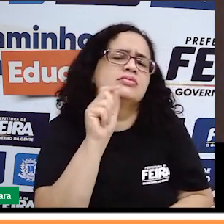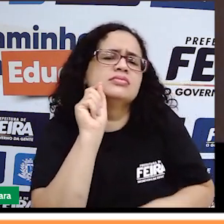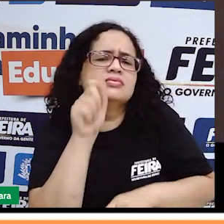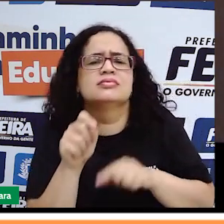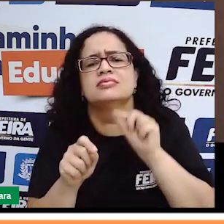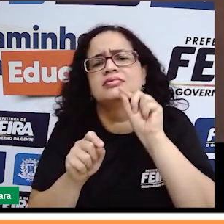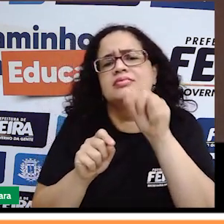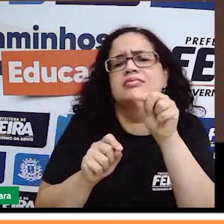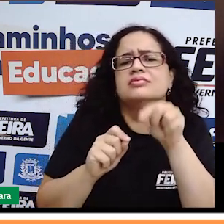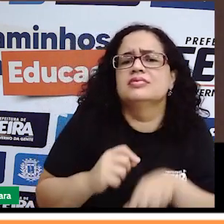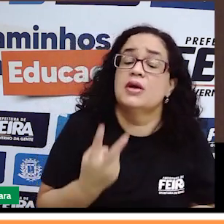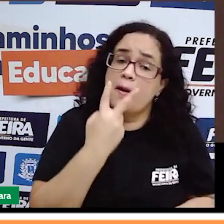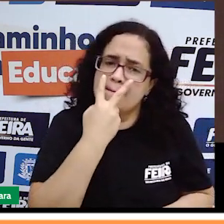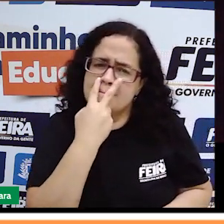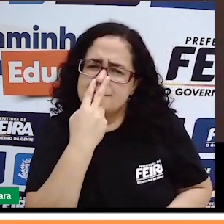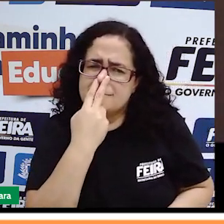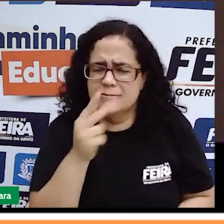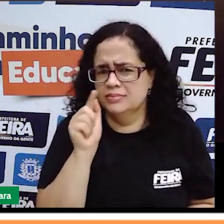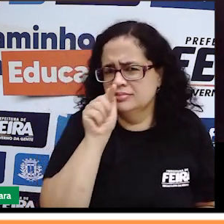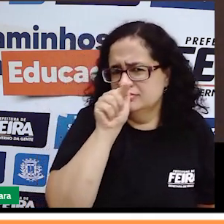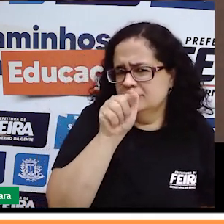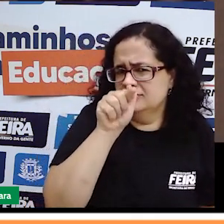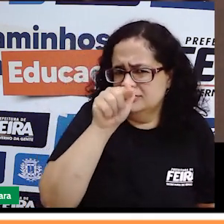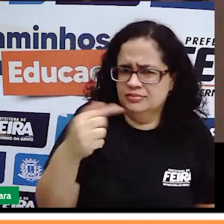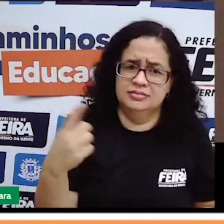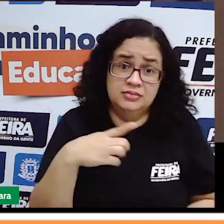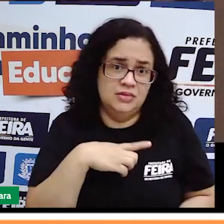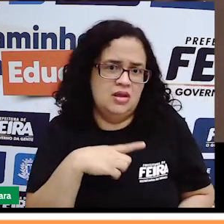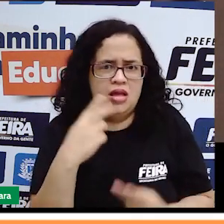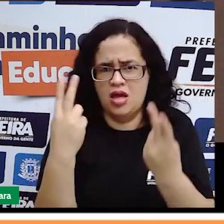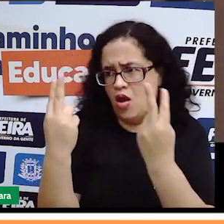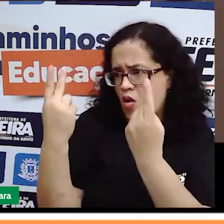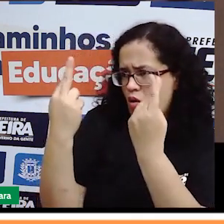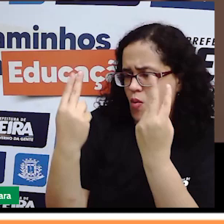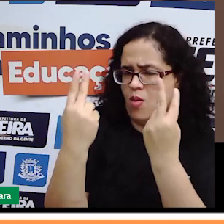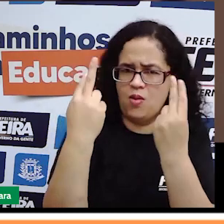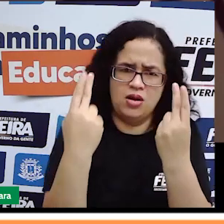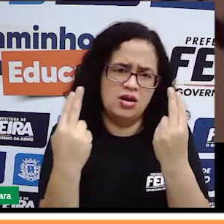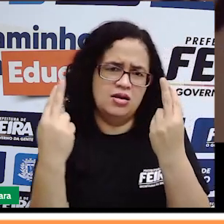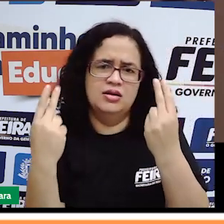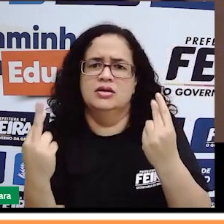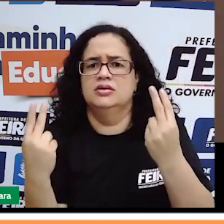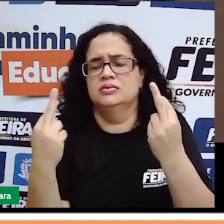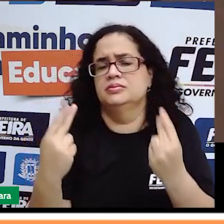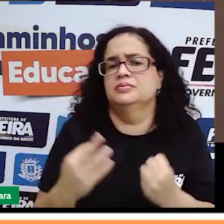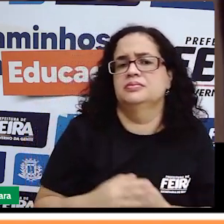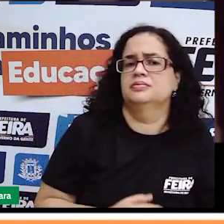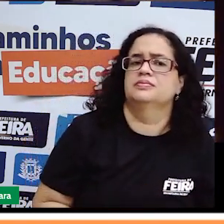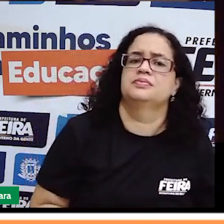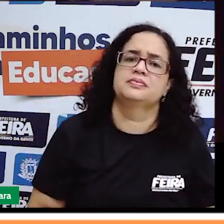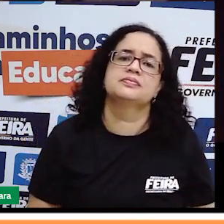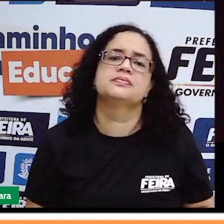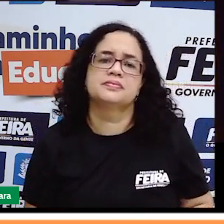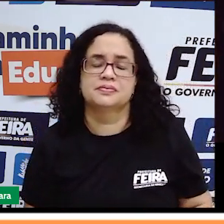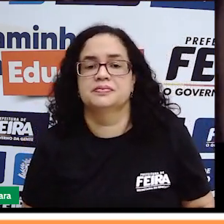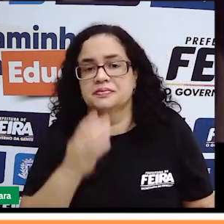Se parece com você. Tem até um gesto igual, mas é bidimensional.